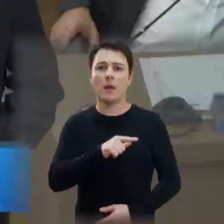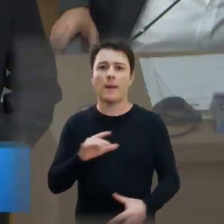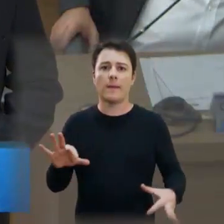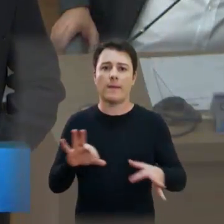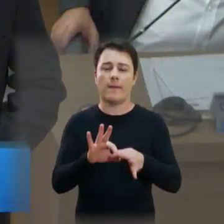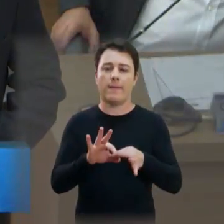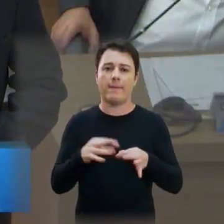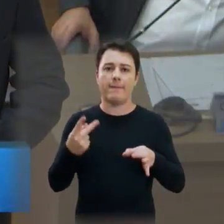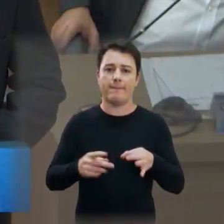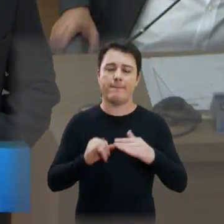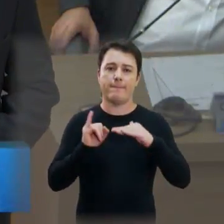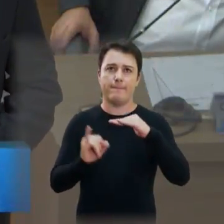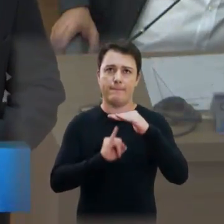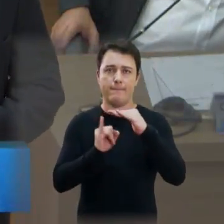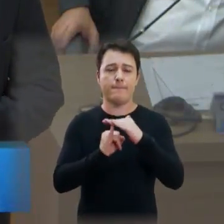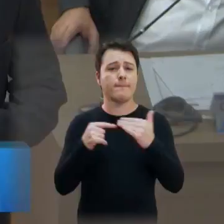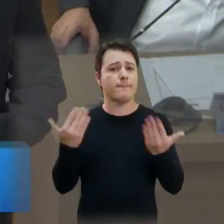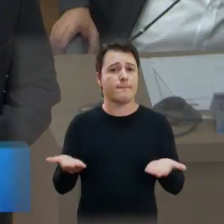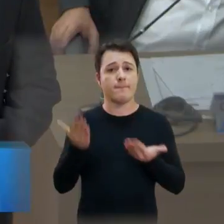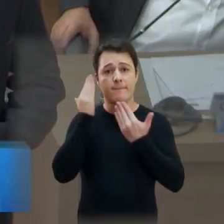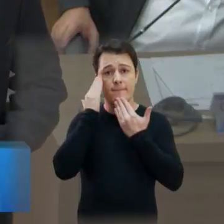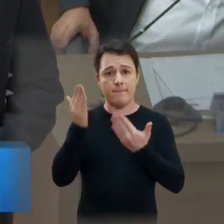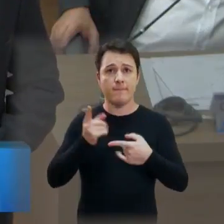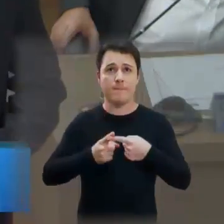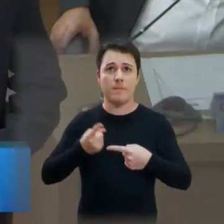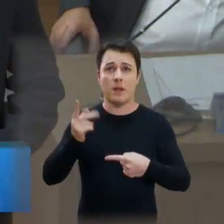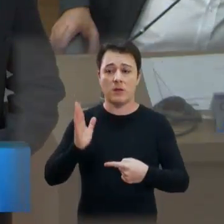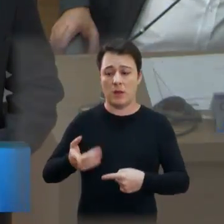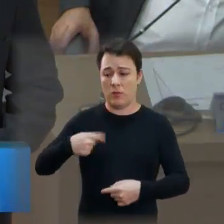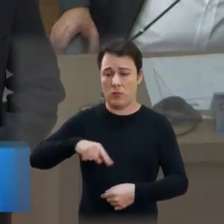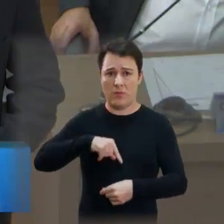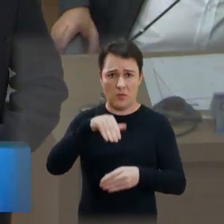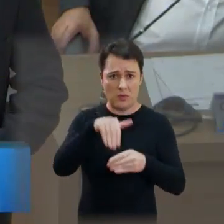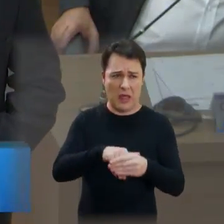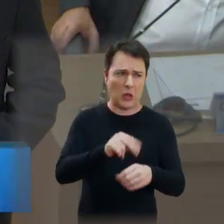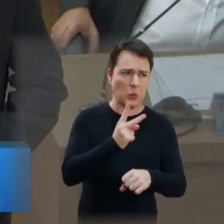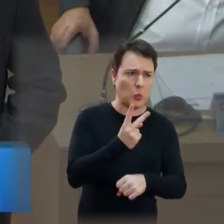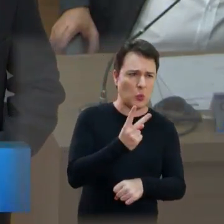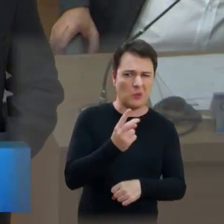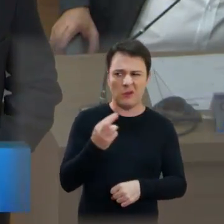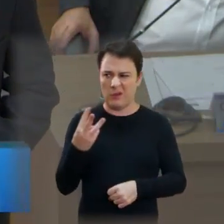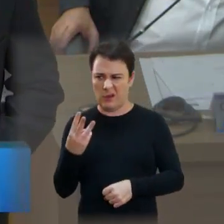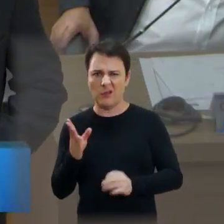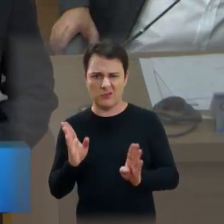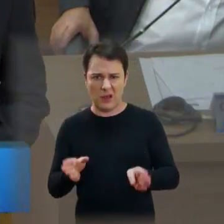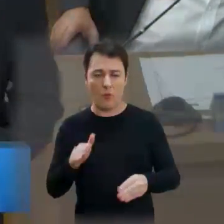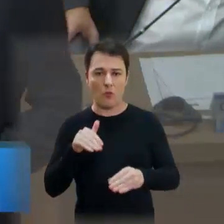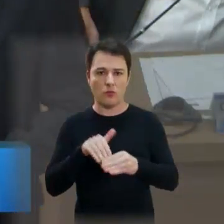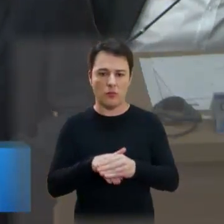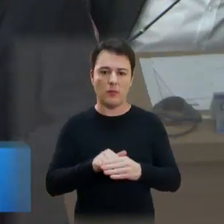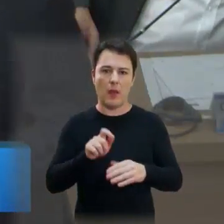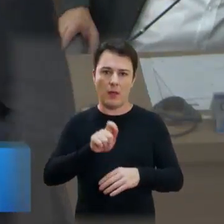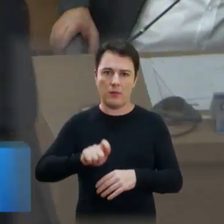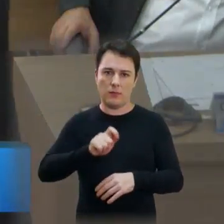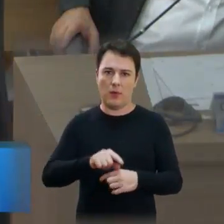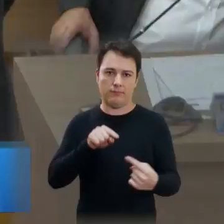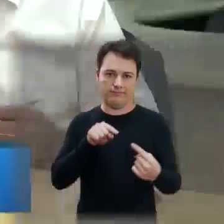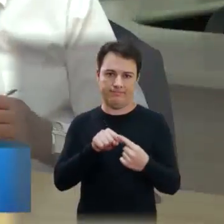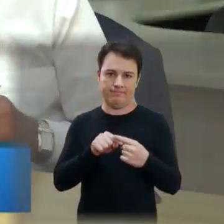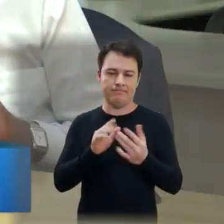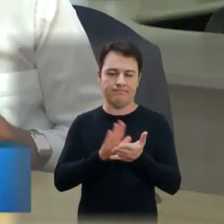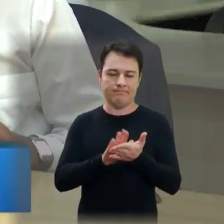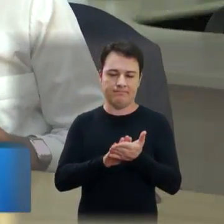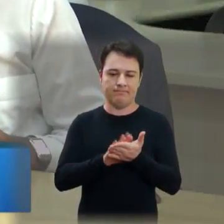agradece por todas as emendas que nós já votamos hoje aqui, umas duas ou três aí que vêm para as associações aí. Parabéns.